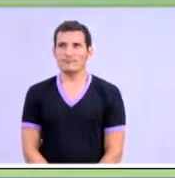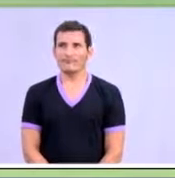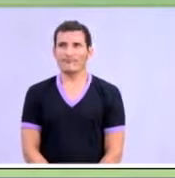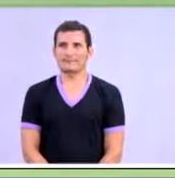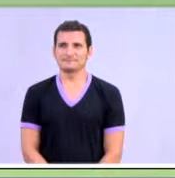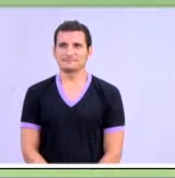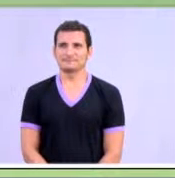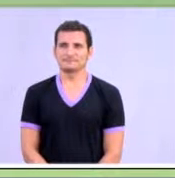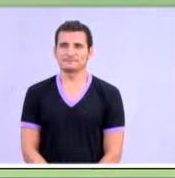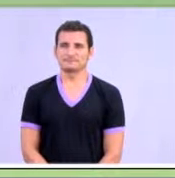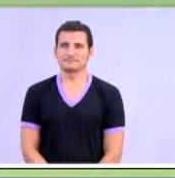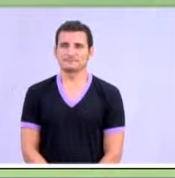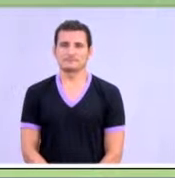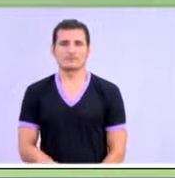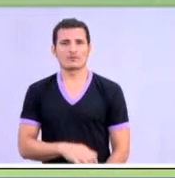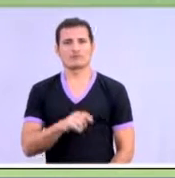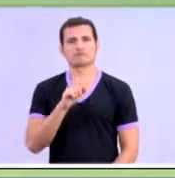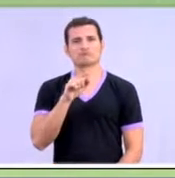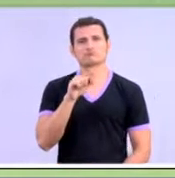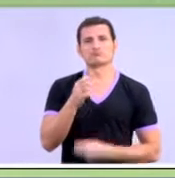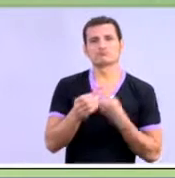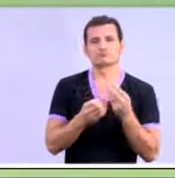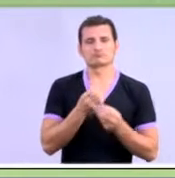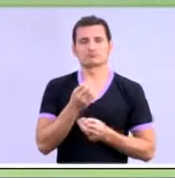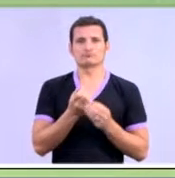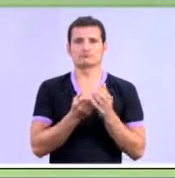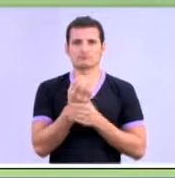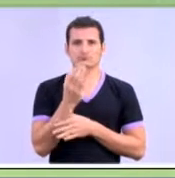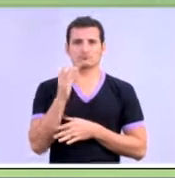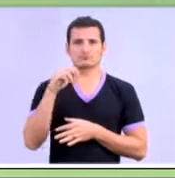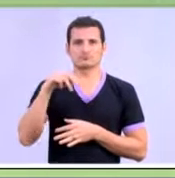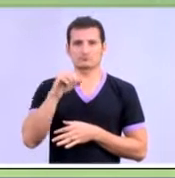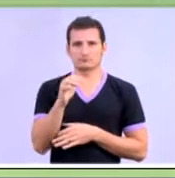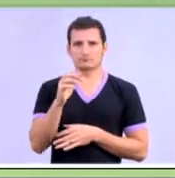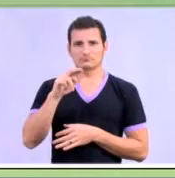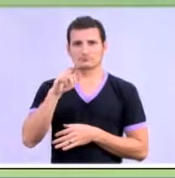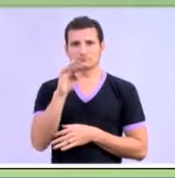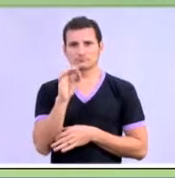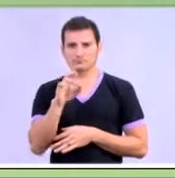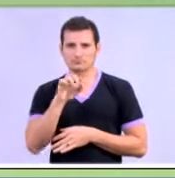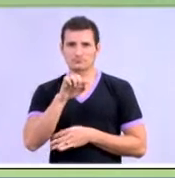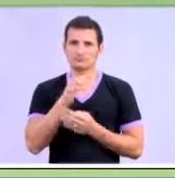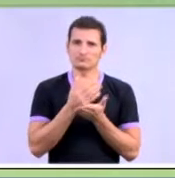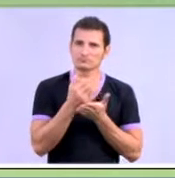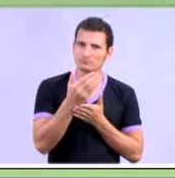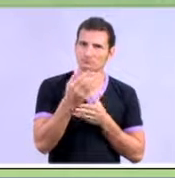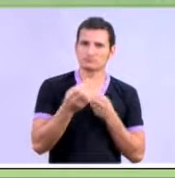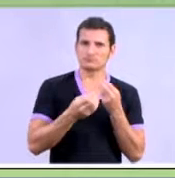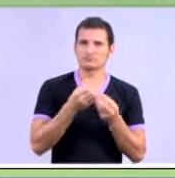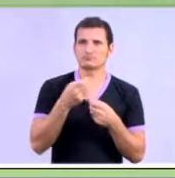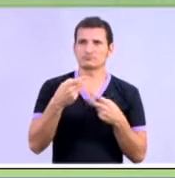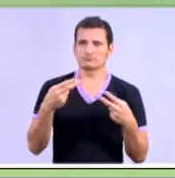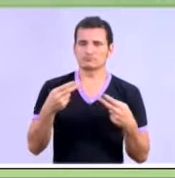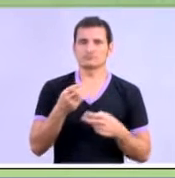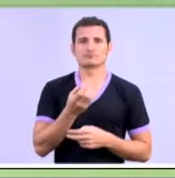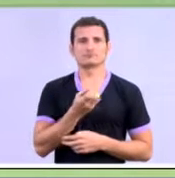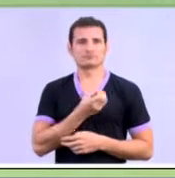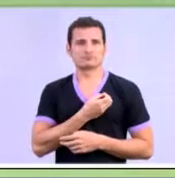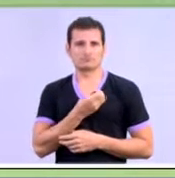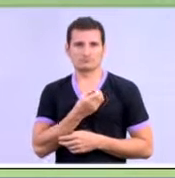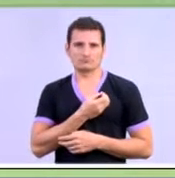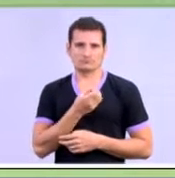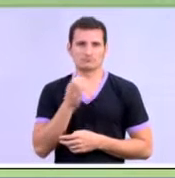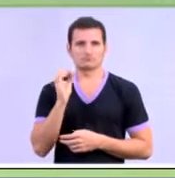se você fosse definir um construtor, né, eu definiria o estado inicial do objeto, onde falaria, olha, o número da